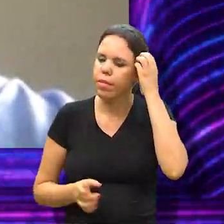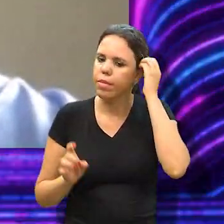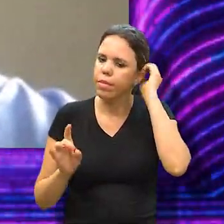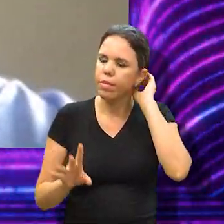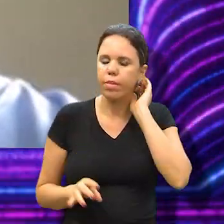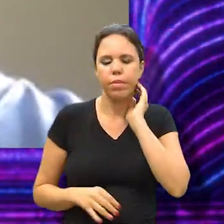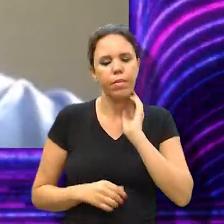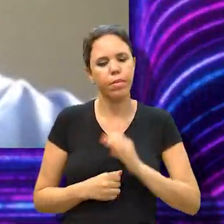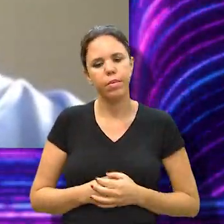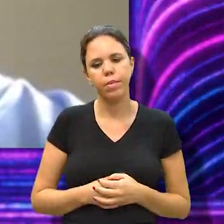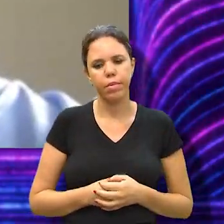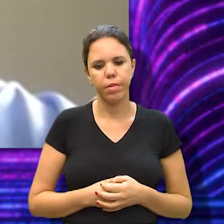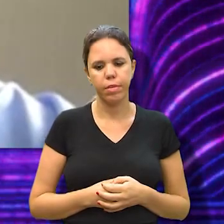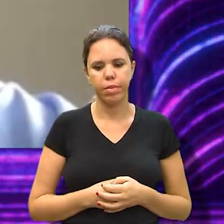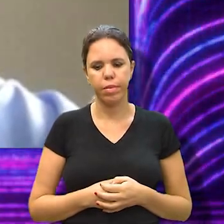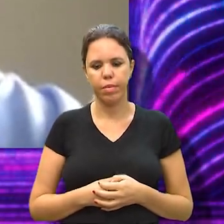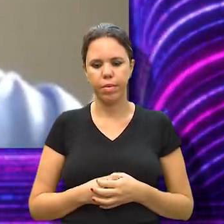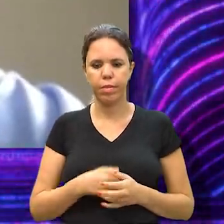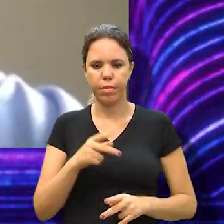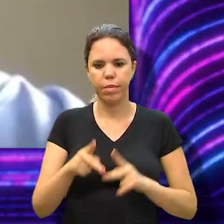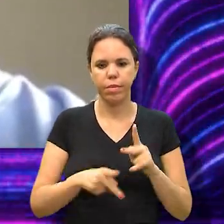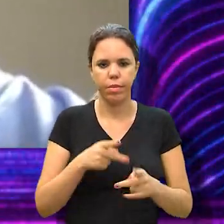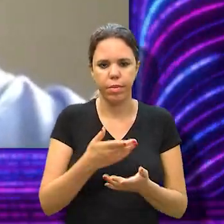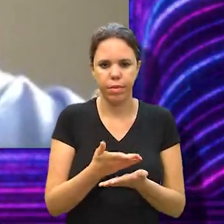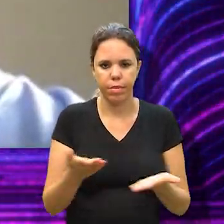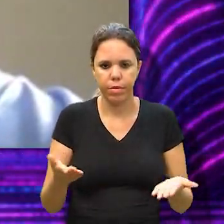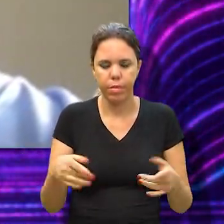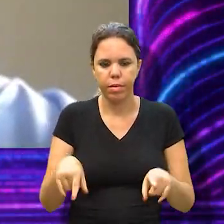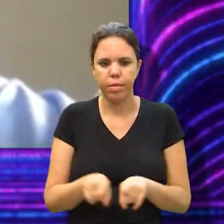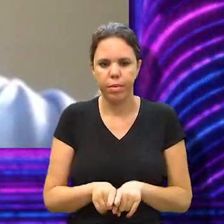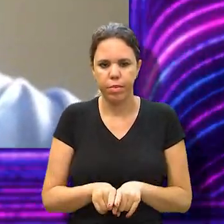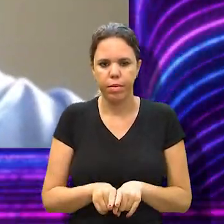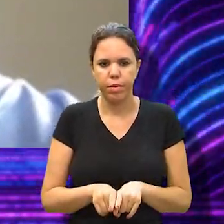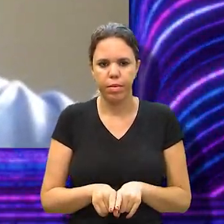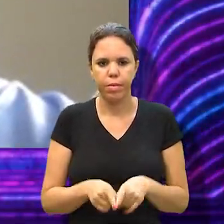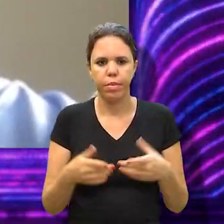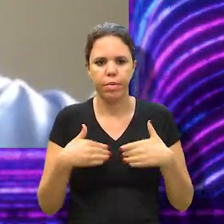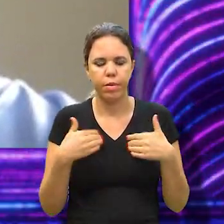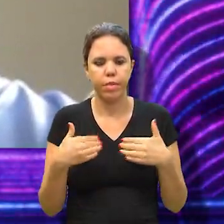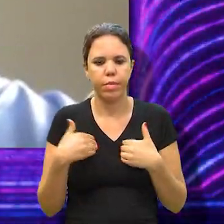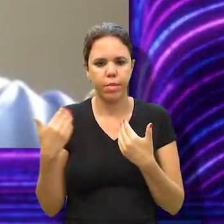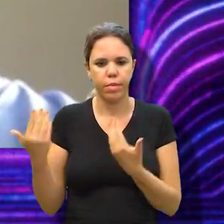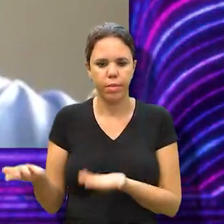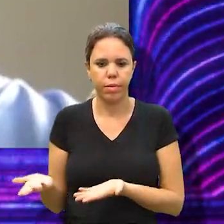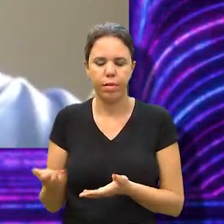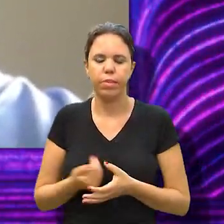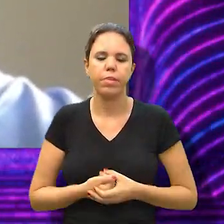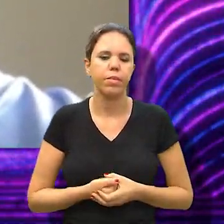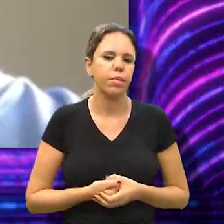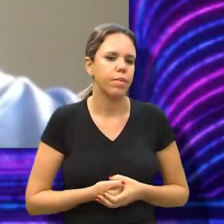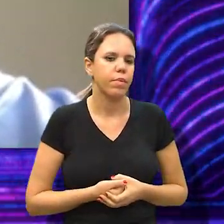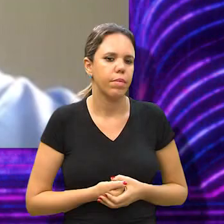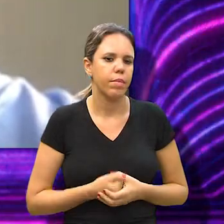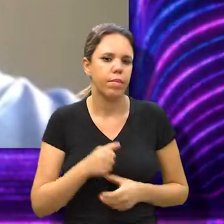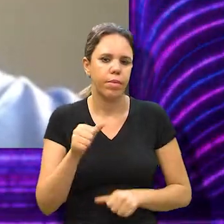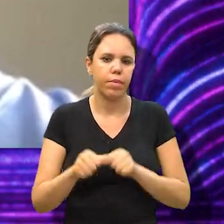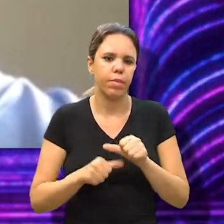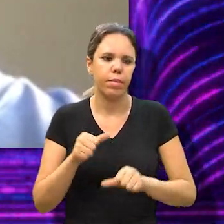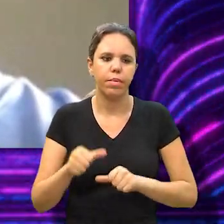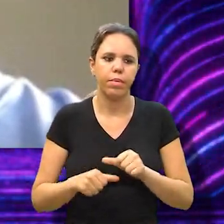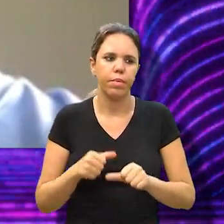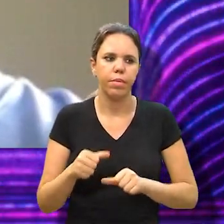E só mais uma questão que eu acho que as pessoas também vão se divertir com isso, né? Eu